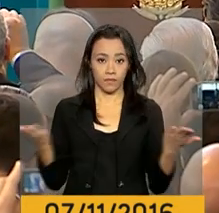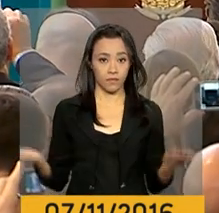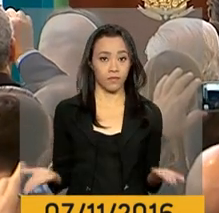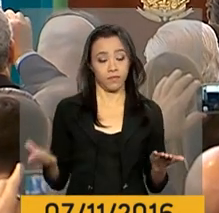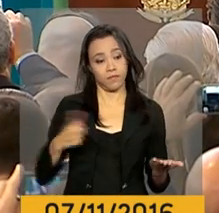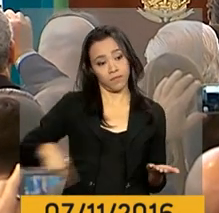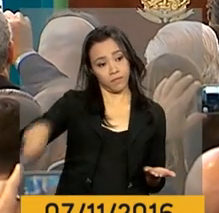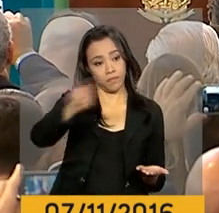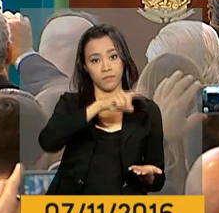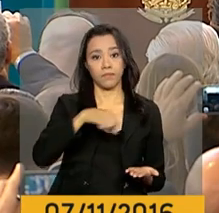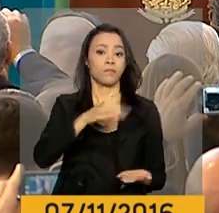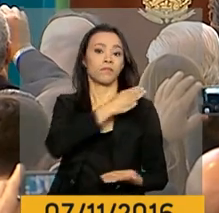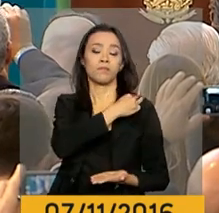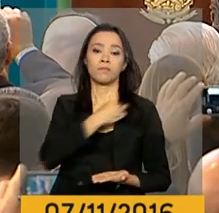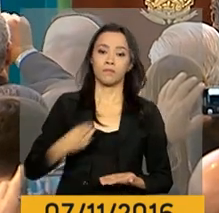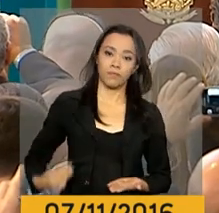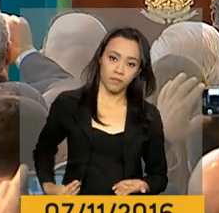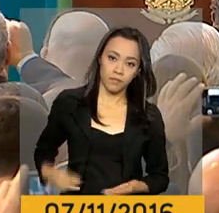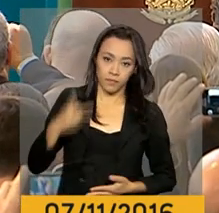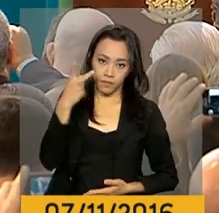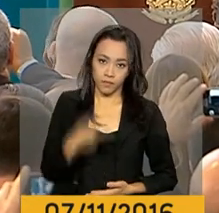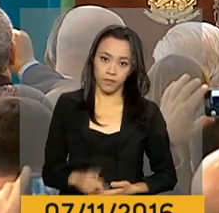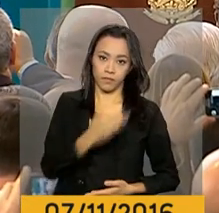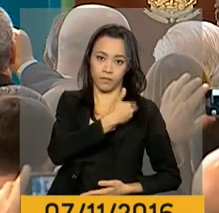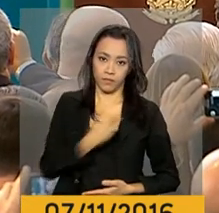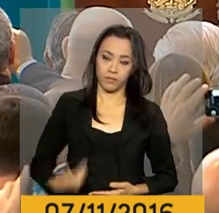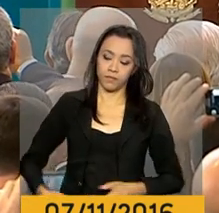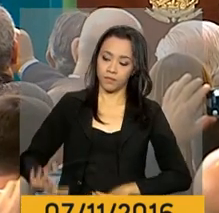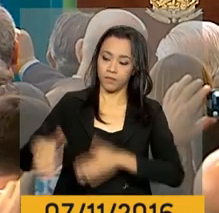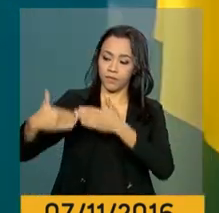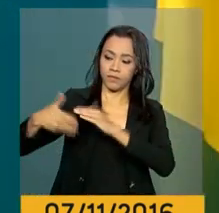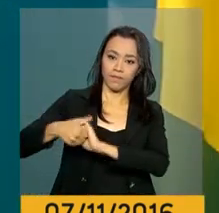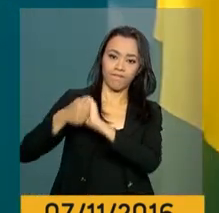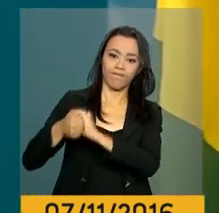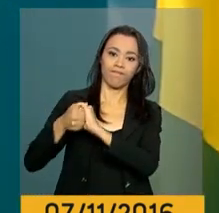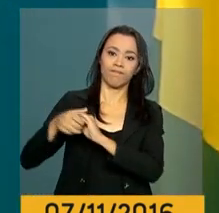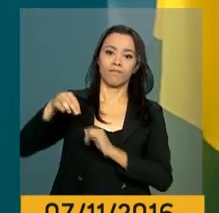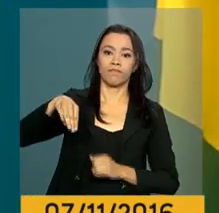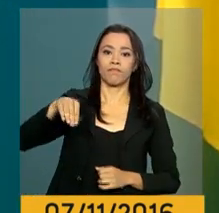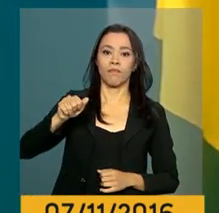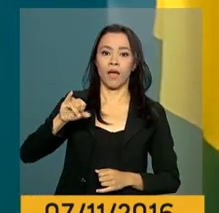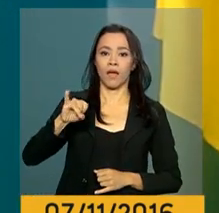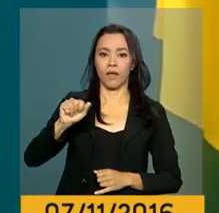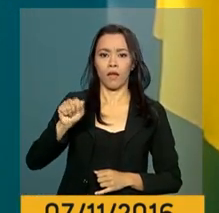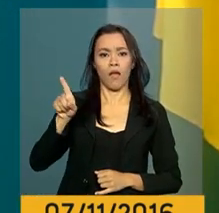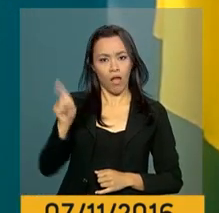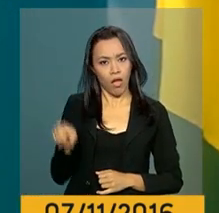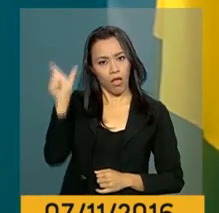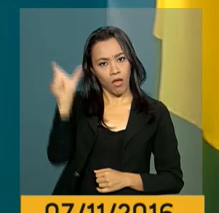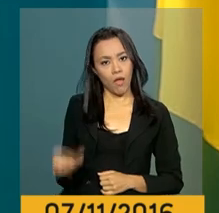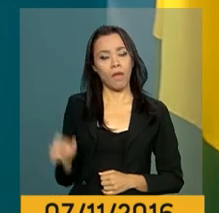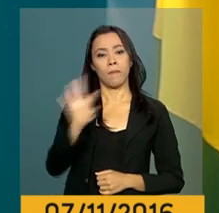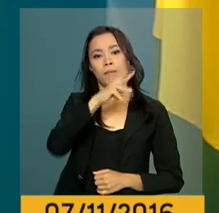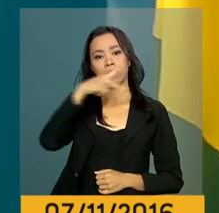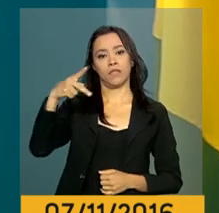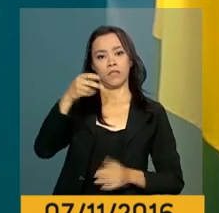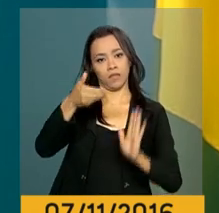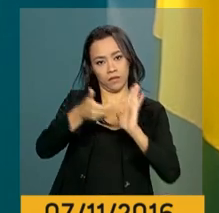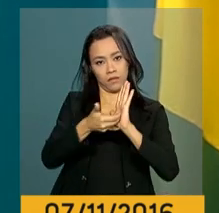ministros de Estado, cumprimentando antes o deputado Rodrigo Maia, presidente da Câmara dos